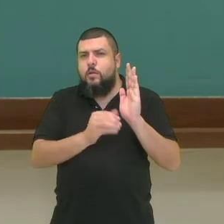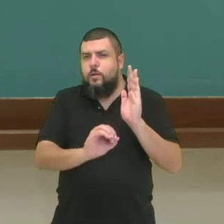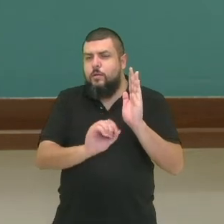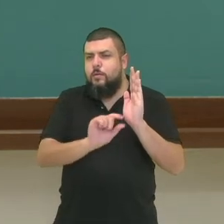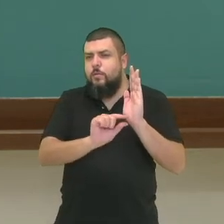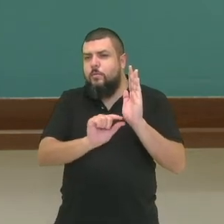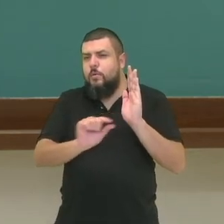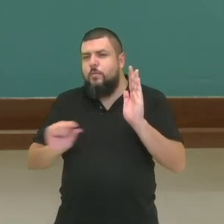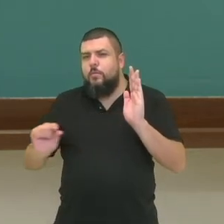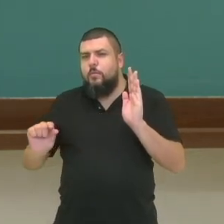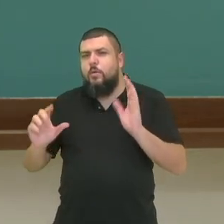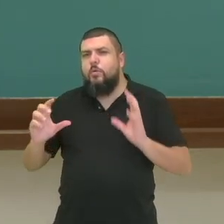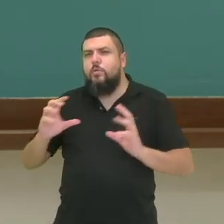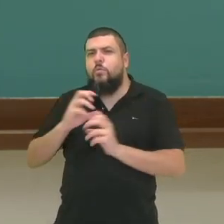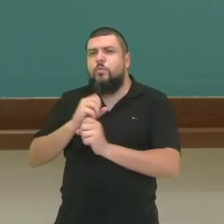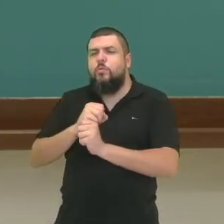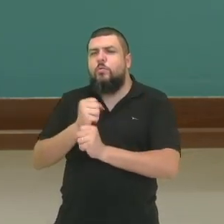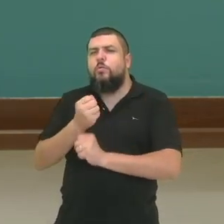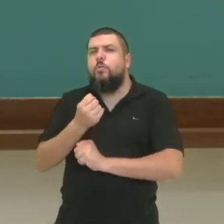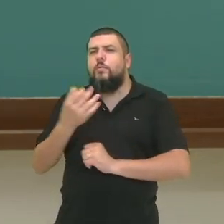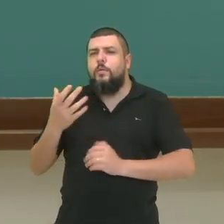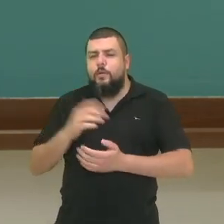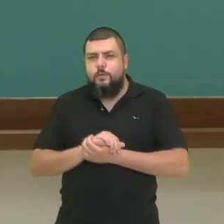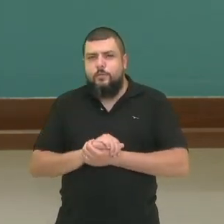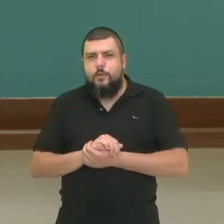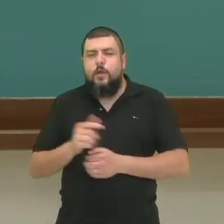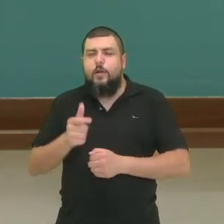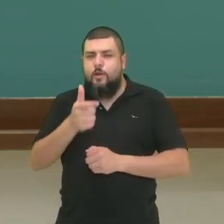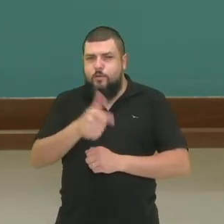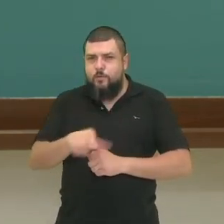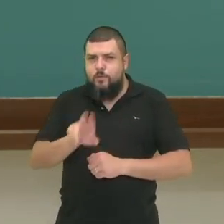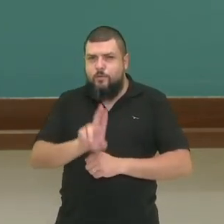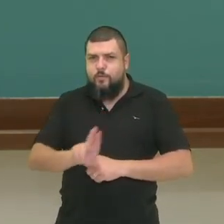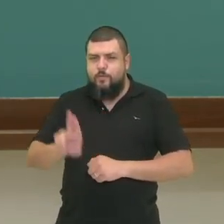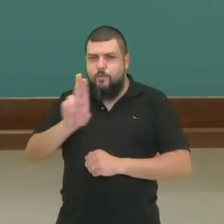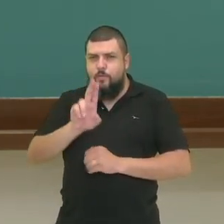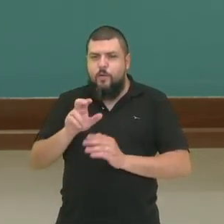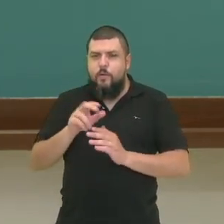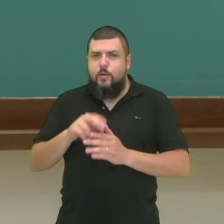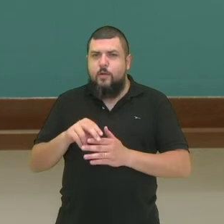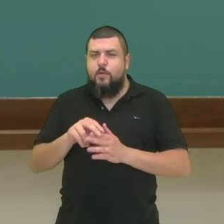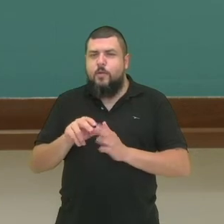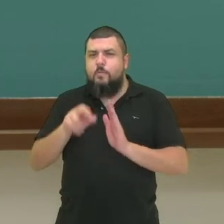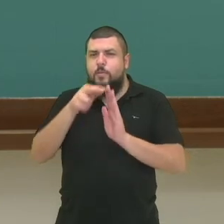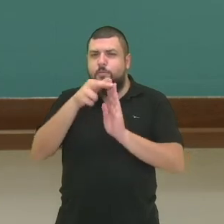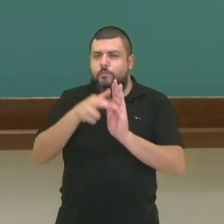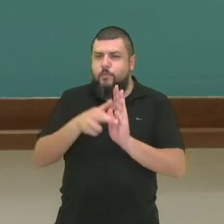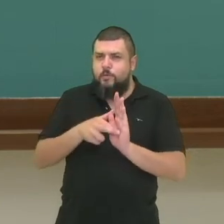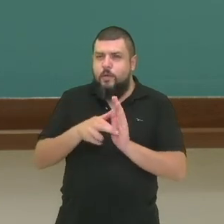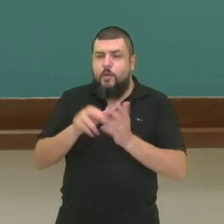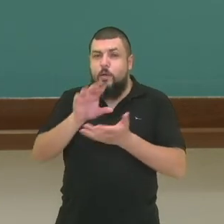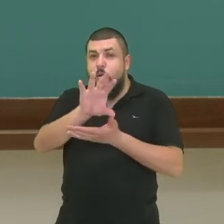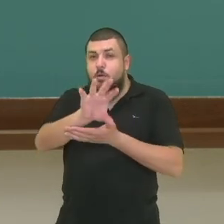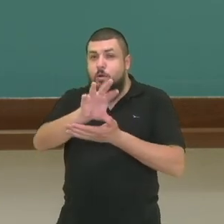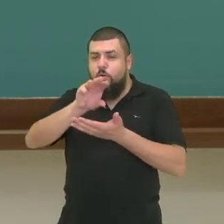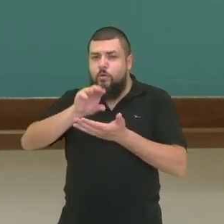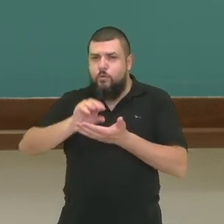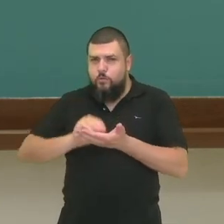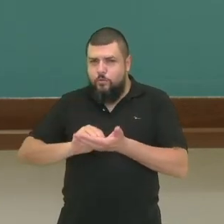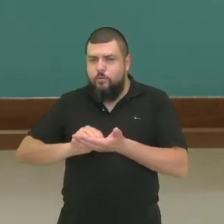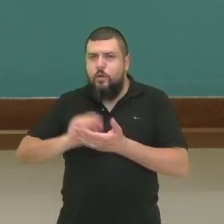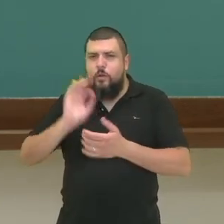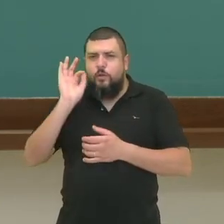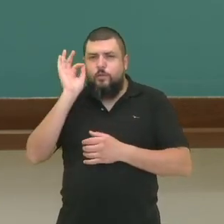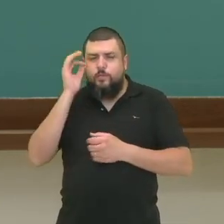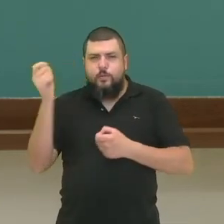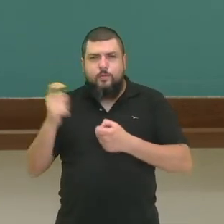nós vamos novamente praticar utilizando as propriedades. Transcreva aí no seu caderno, por favor, e daí